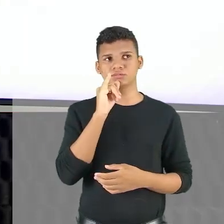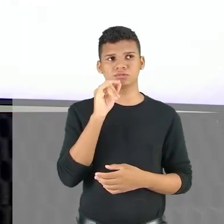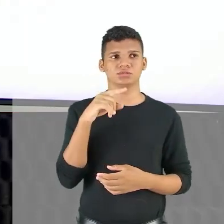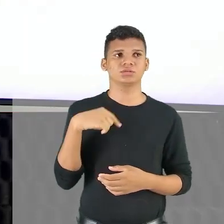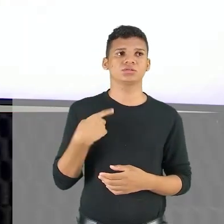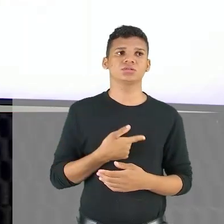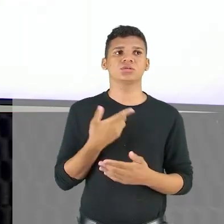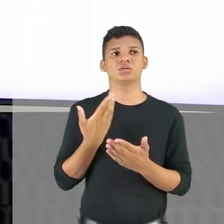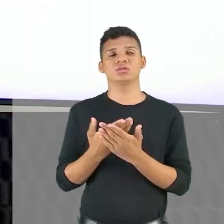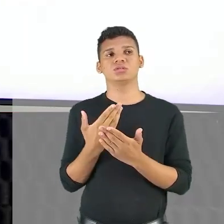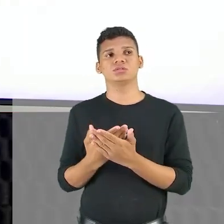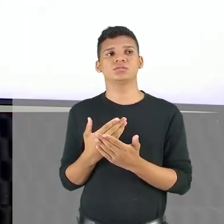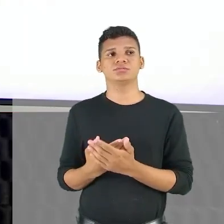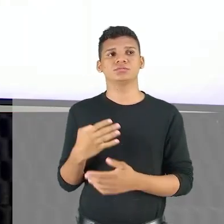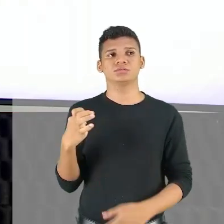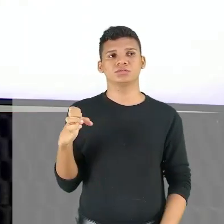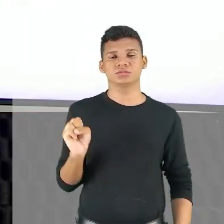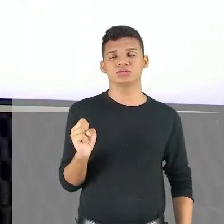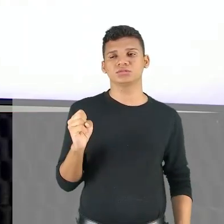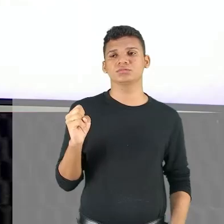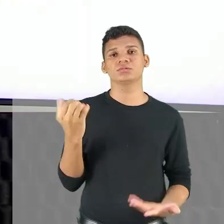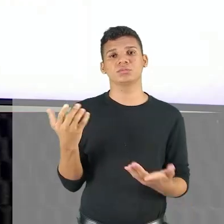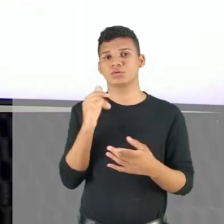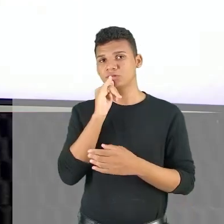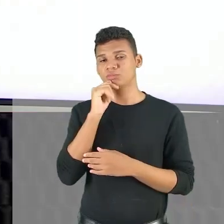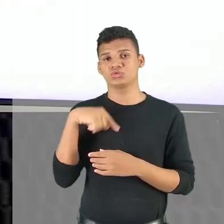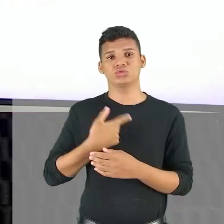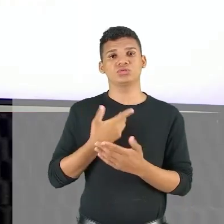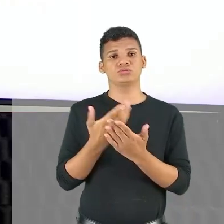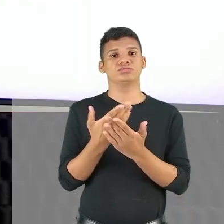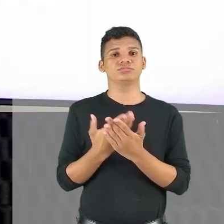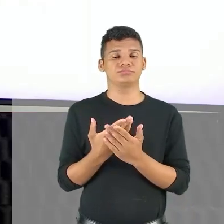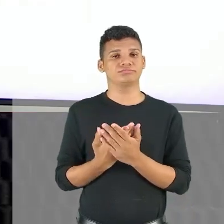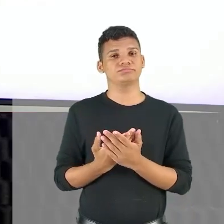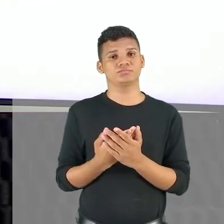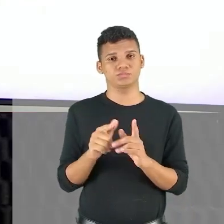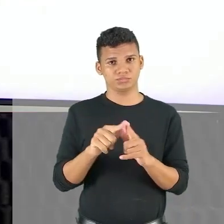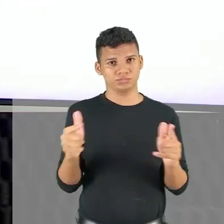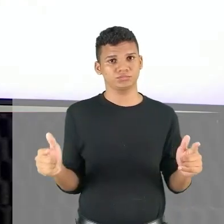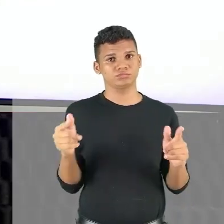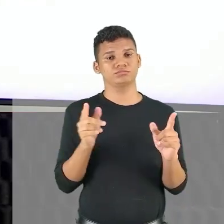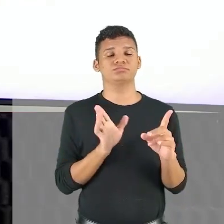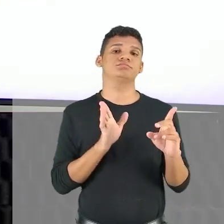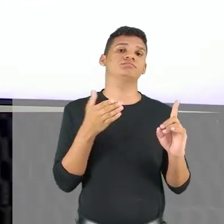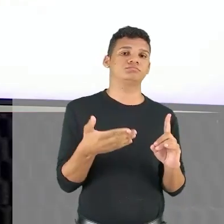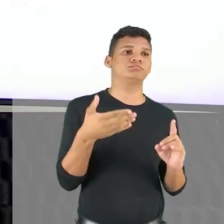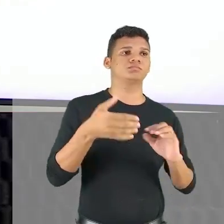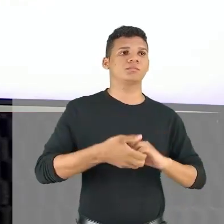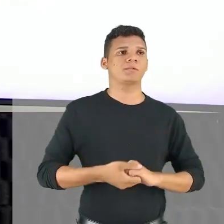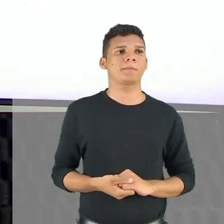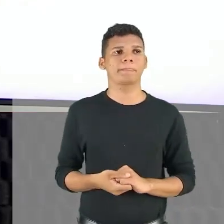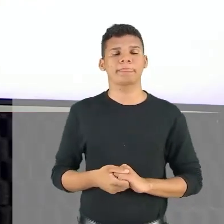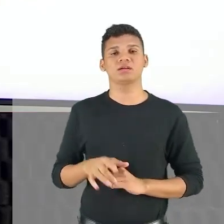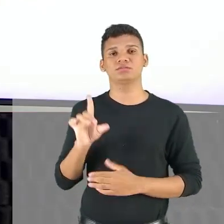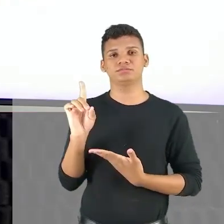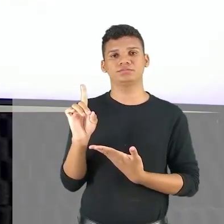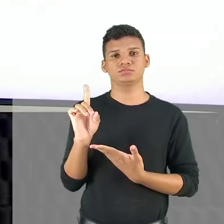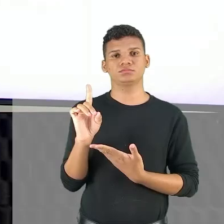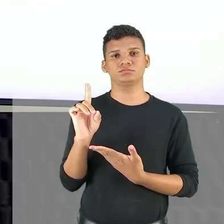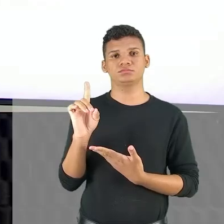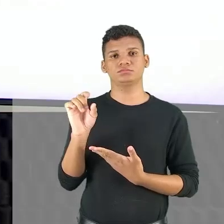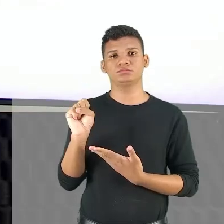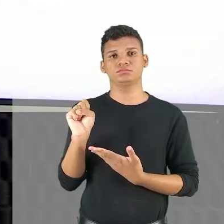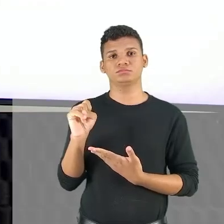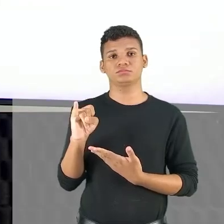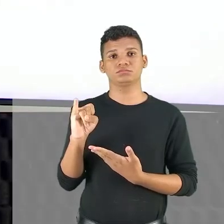gramaticales, es decir, estamos estudando os aspectos gramaticais. Quer dizer, se, esse si sem acento, ele tem